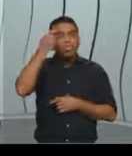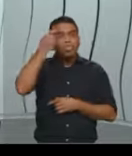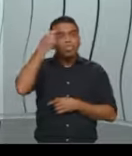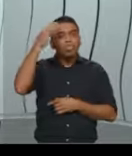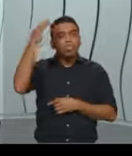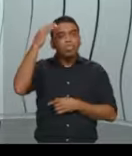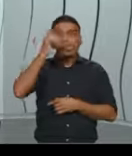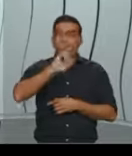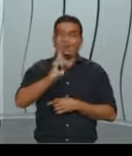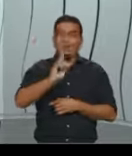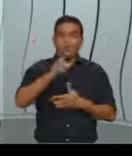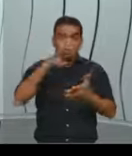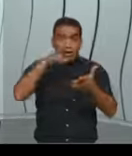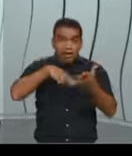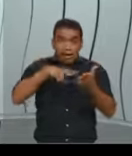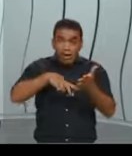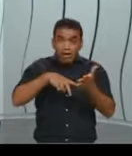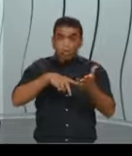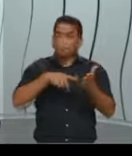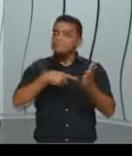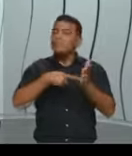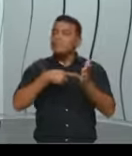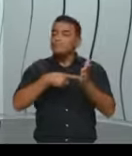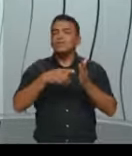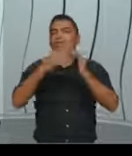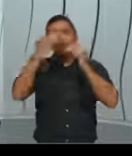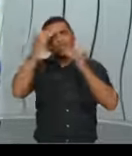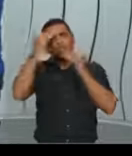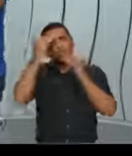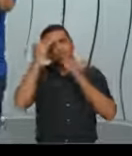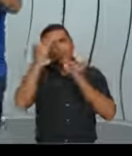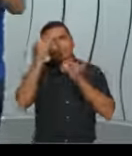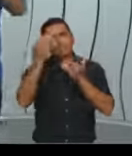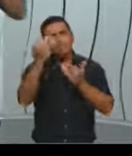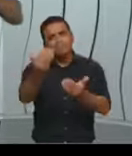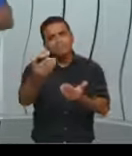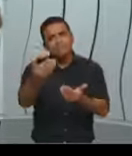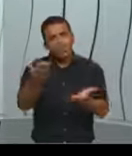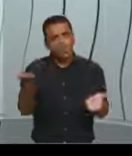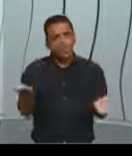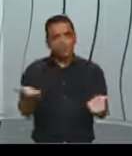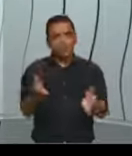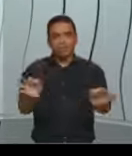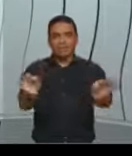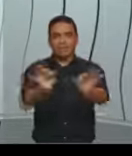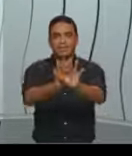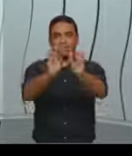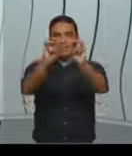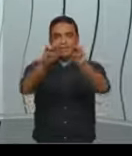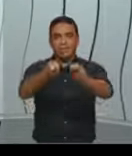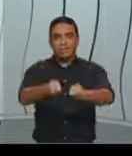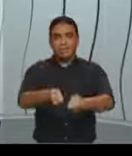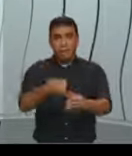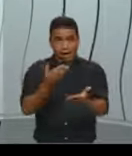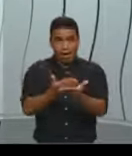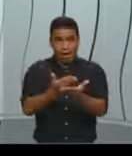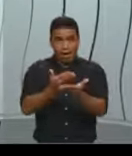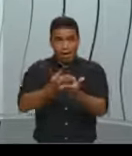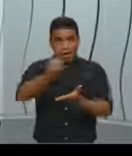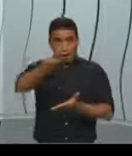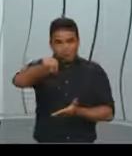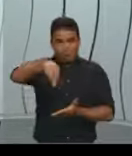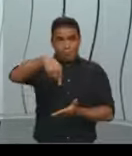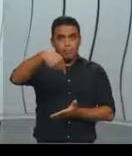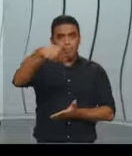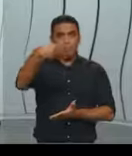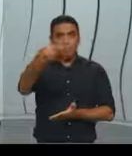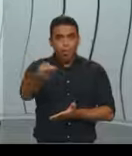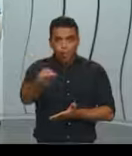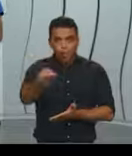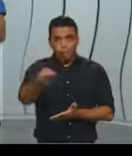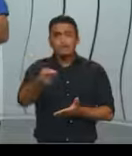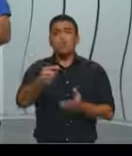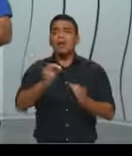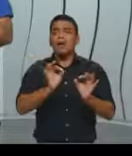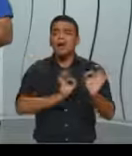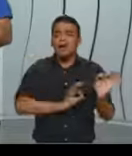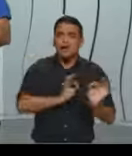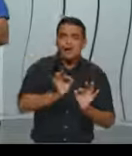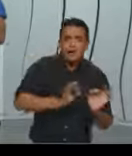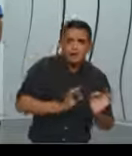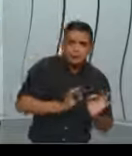texto. Ok? Muito obrigado. Por hoje é só. Na próxima aula a gente vai falar mais uma vez sobre